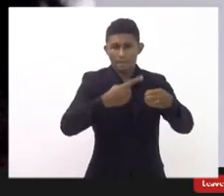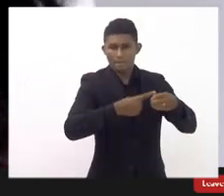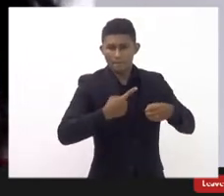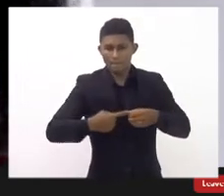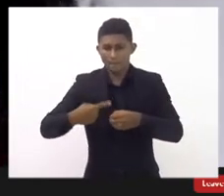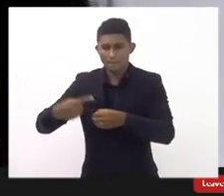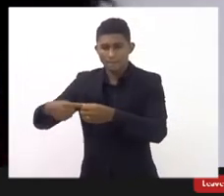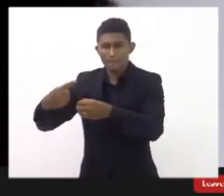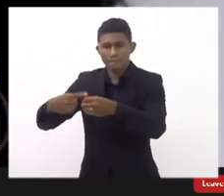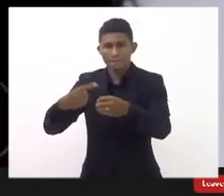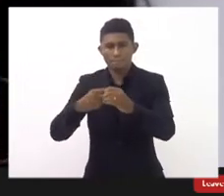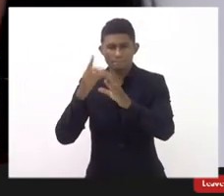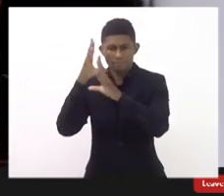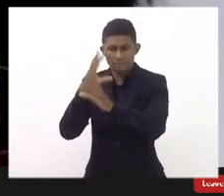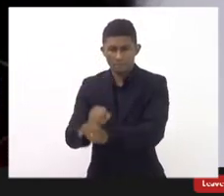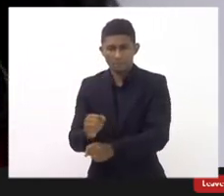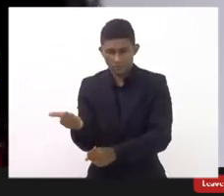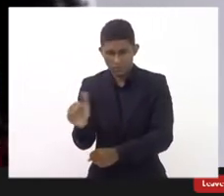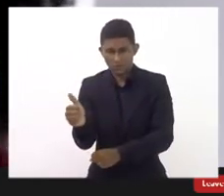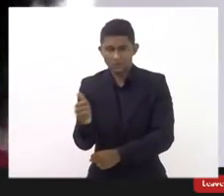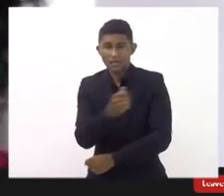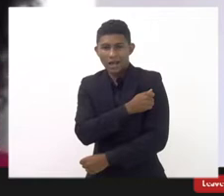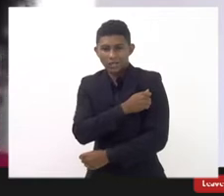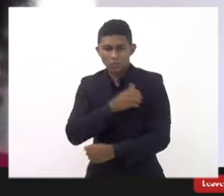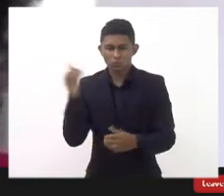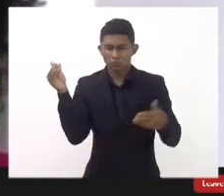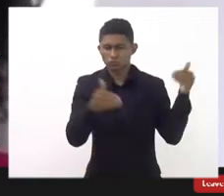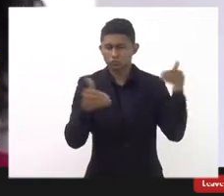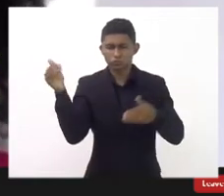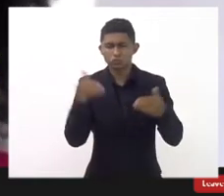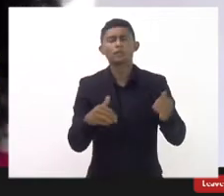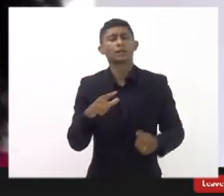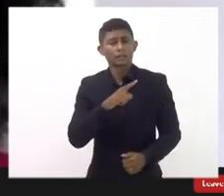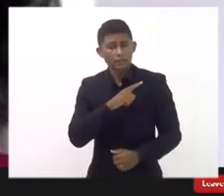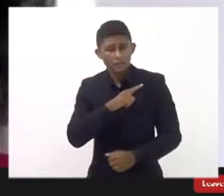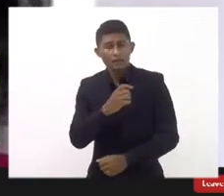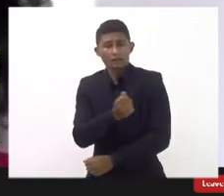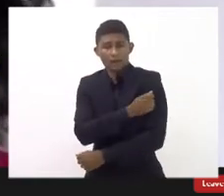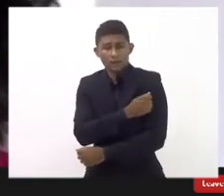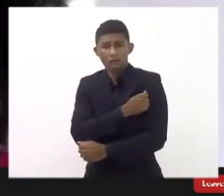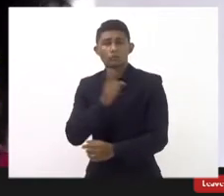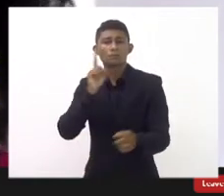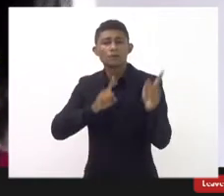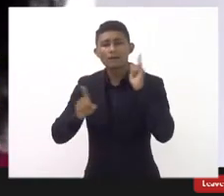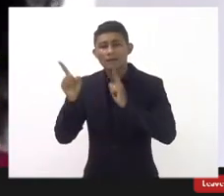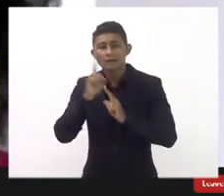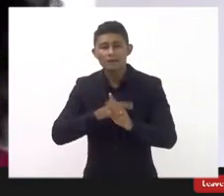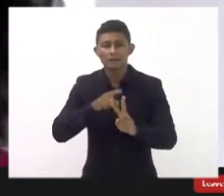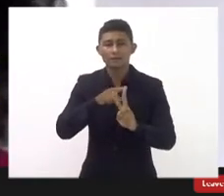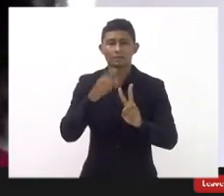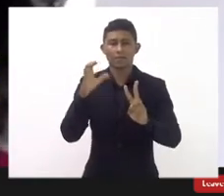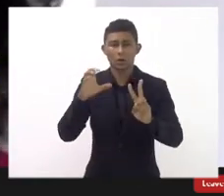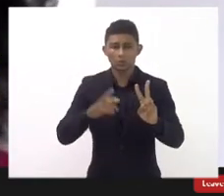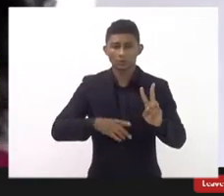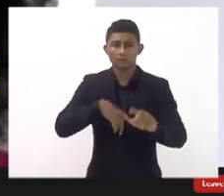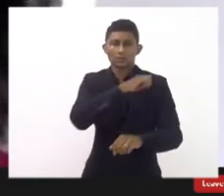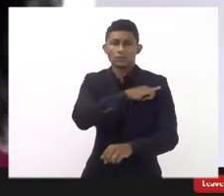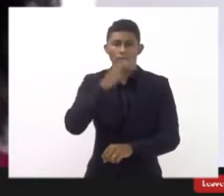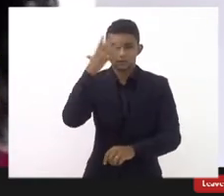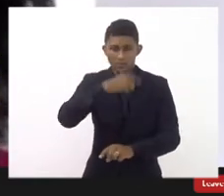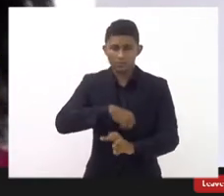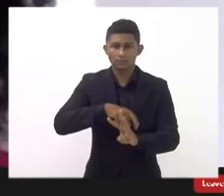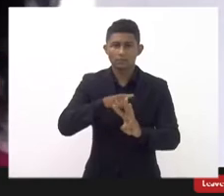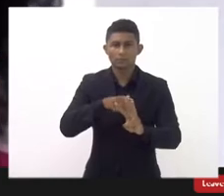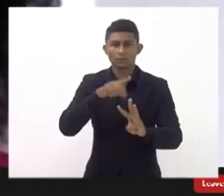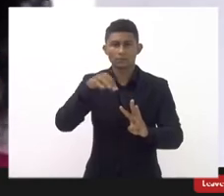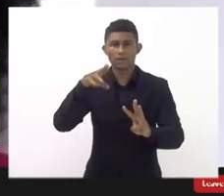diferentes, né? Então, nós estamos em São Gonçalo e recebemos estudantes de Maricá, de Niterói, de Rio Bonito, de Tanguá, de